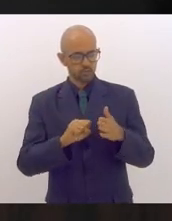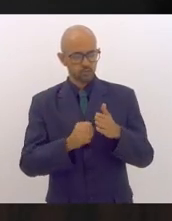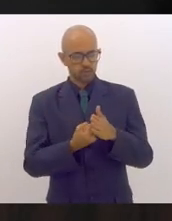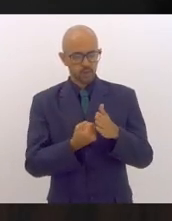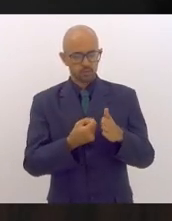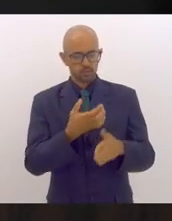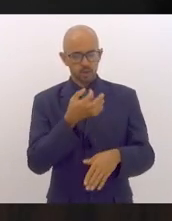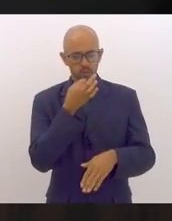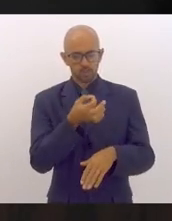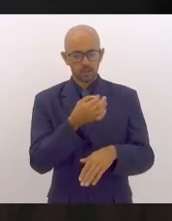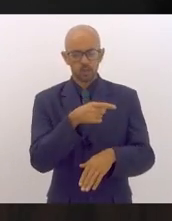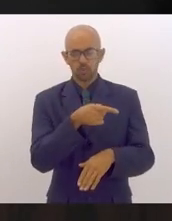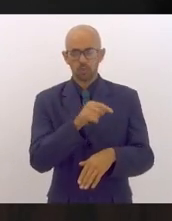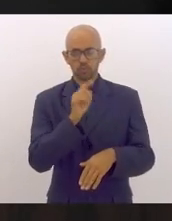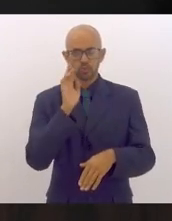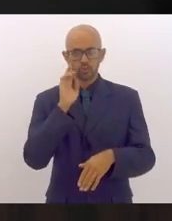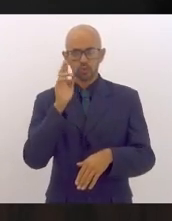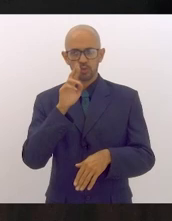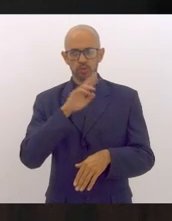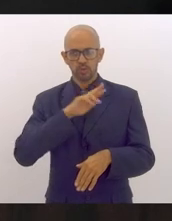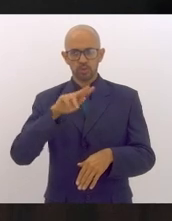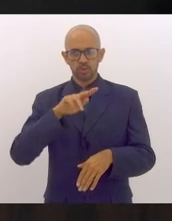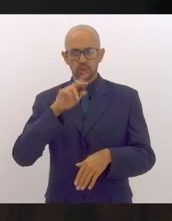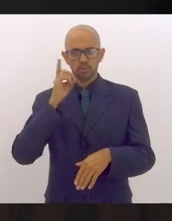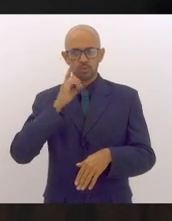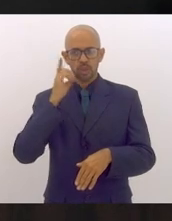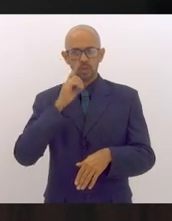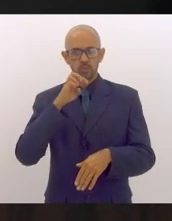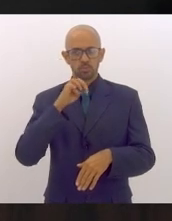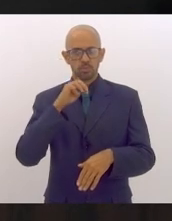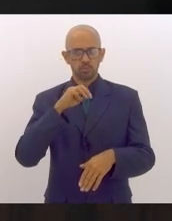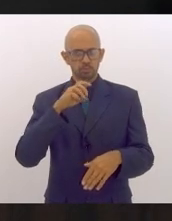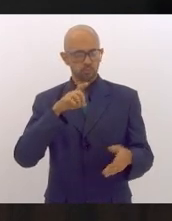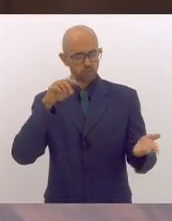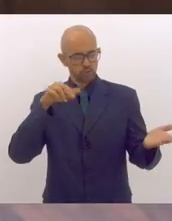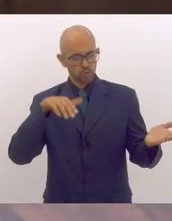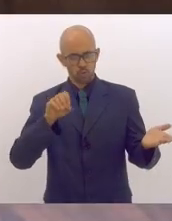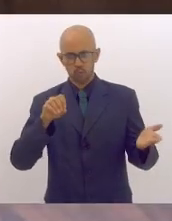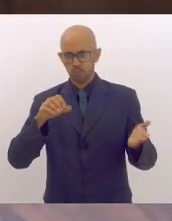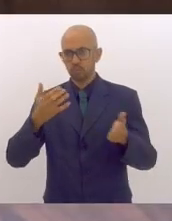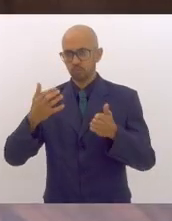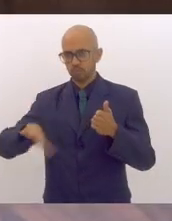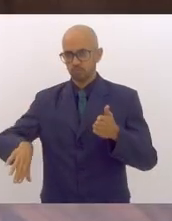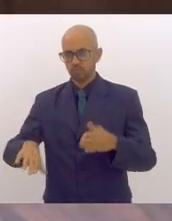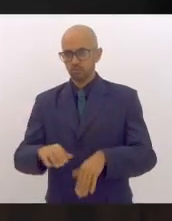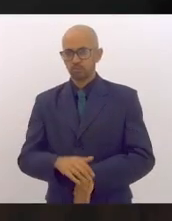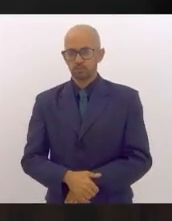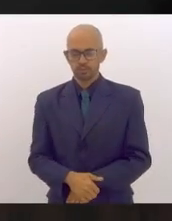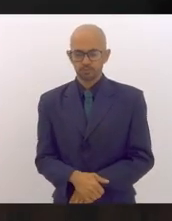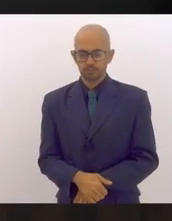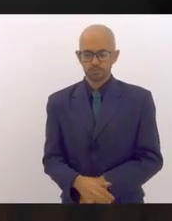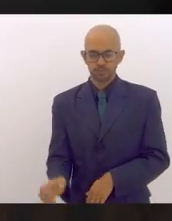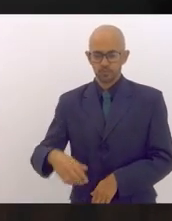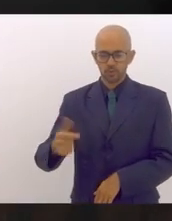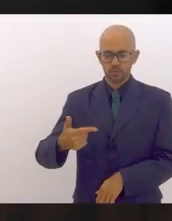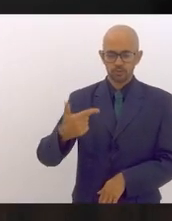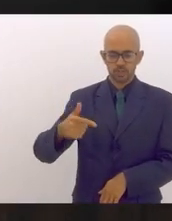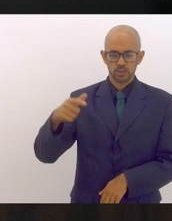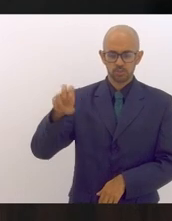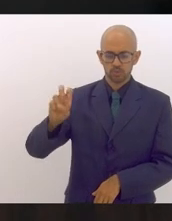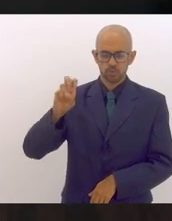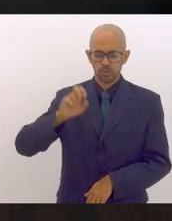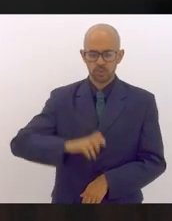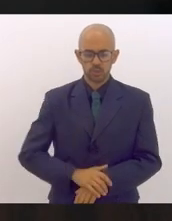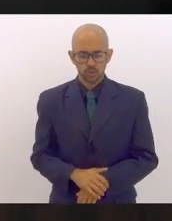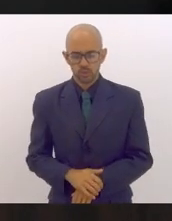emitir parecer, o nobre deputado, o seu presidente, Marcelo Dino. Pela derrubada, senhor presidente. 25º da pauta, veto